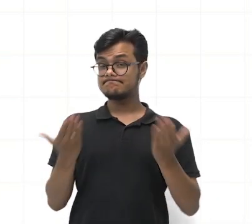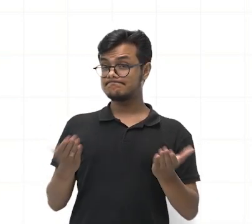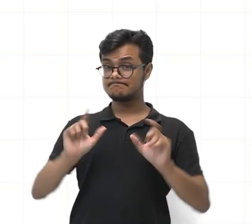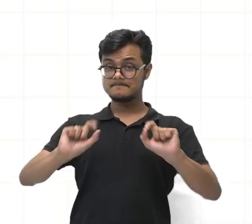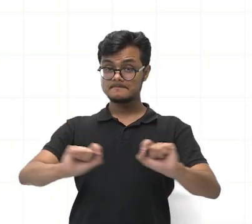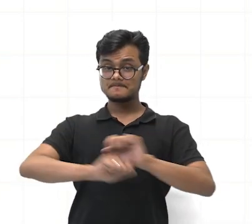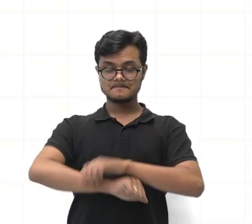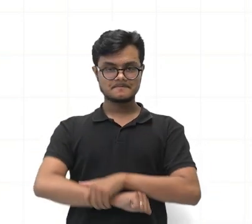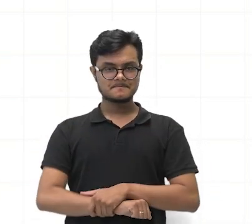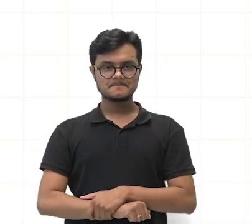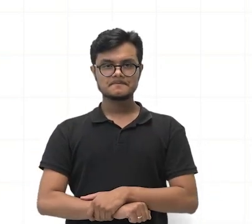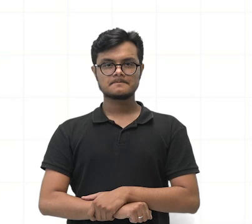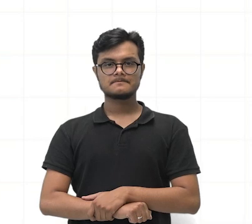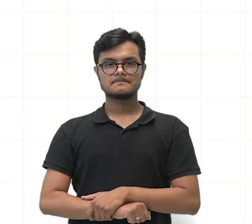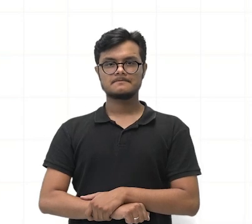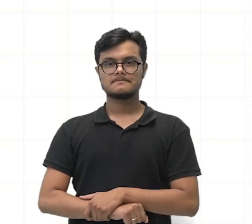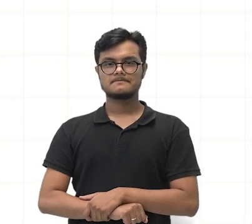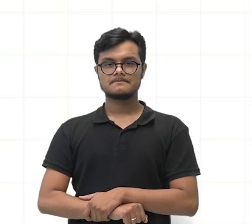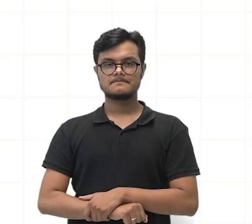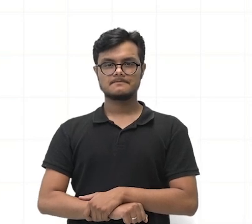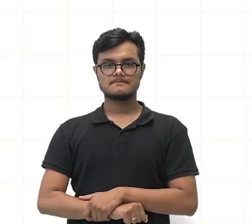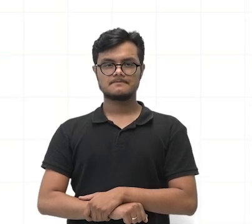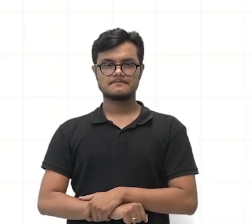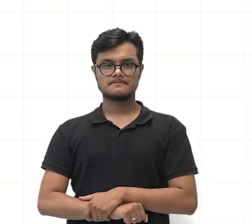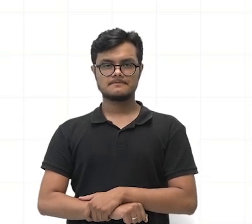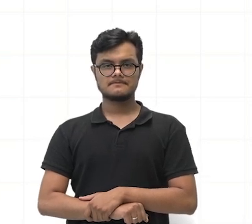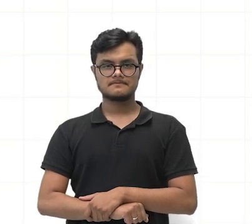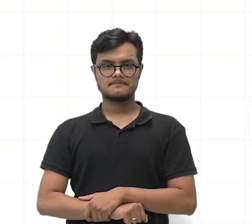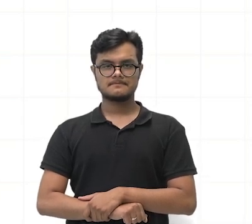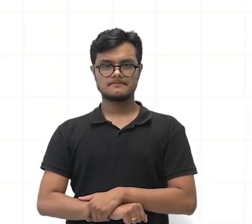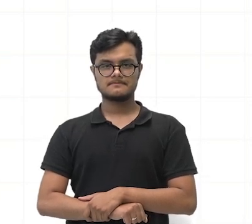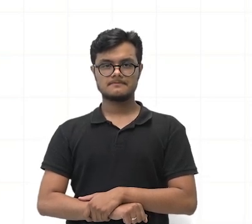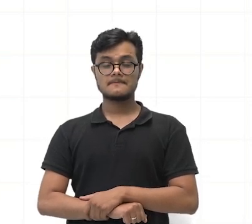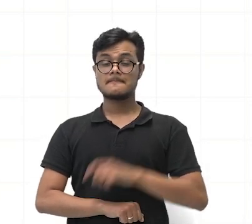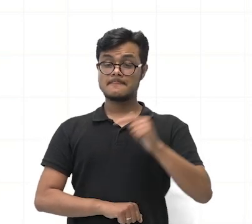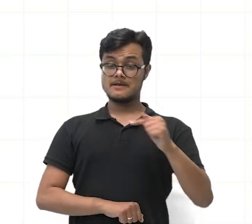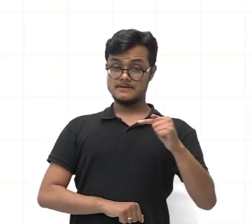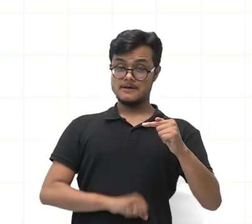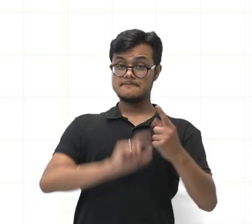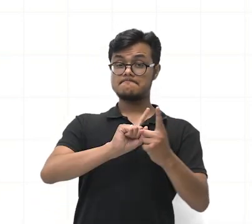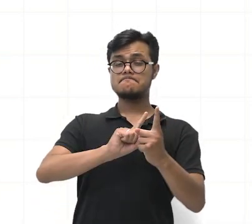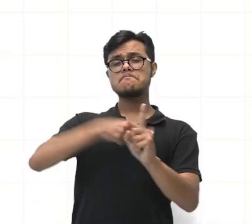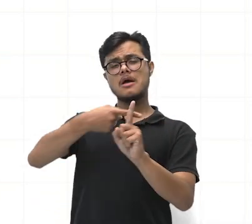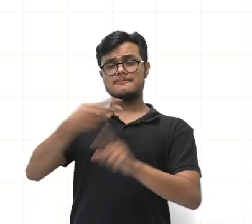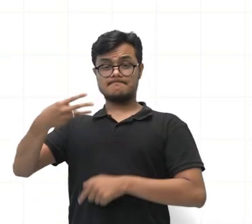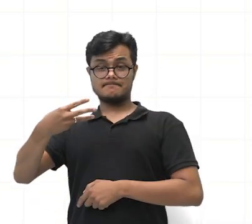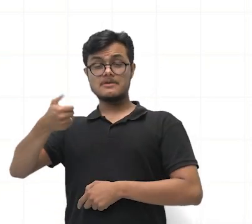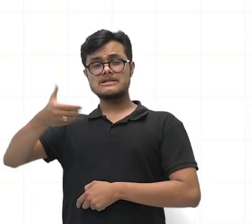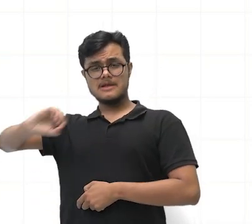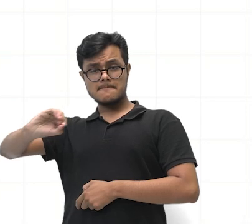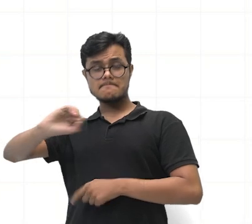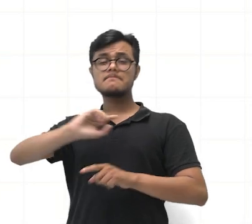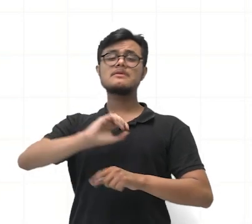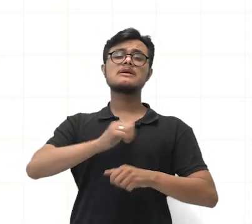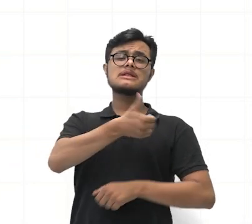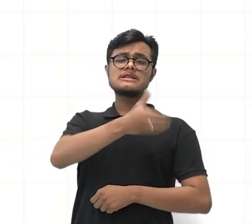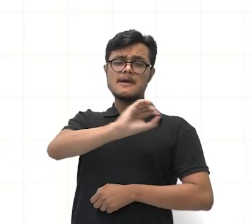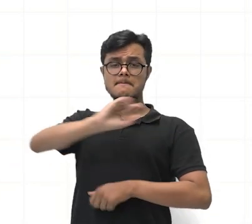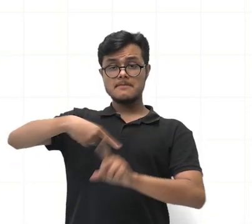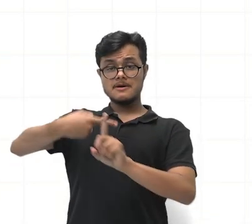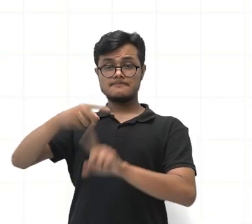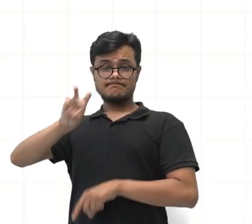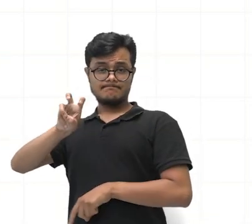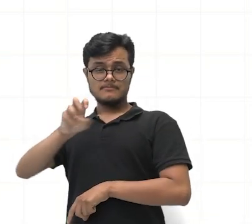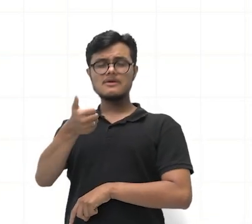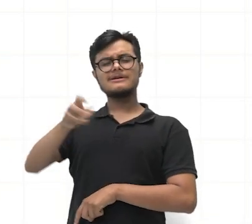ó. Na casa dos décimos, nós temos aqui, ó, 7 mais 3, 10, mais 5, 15. Aí você